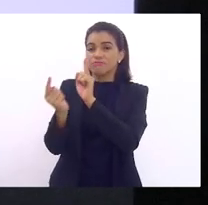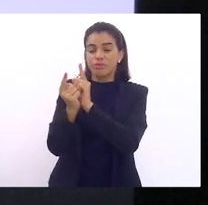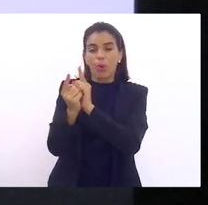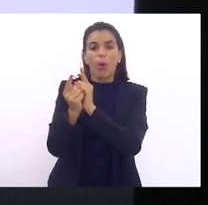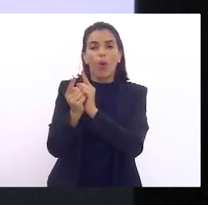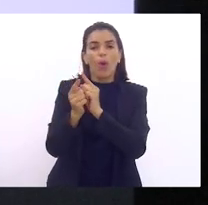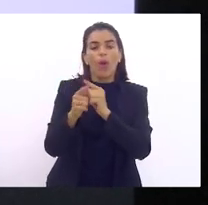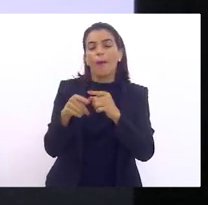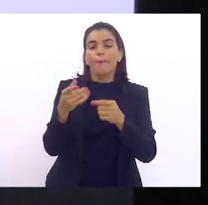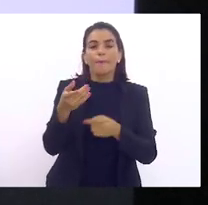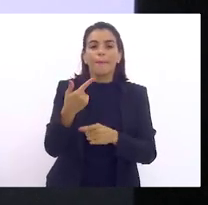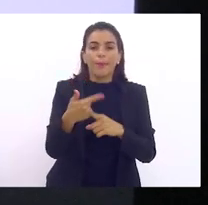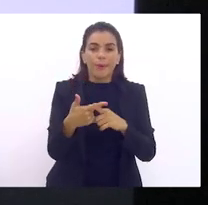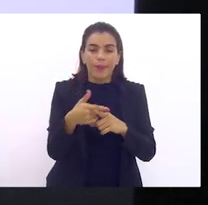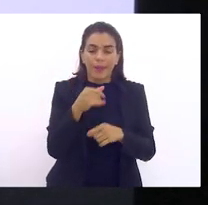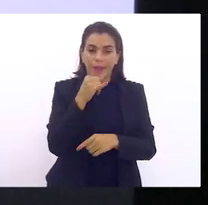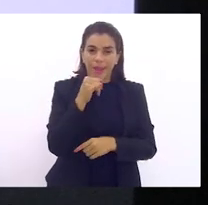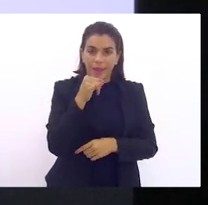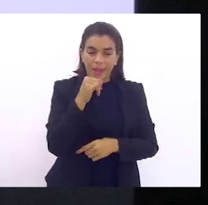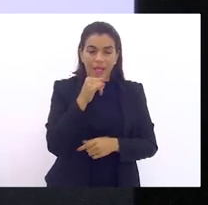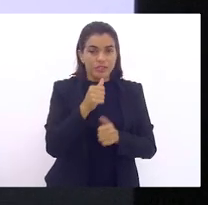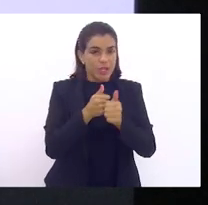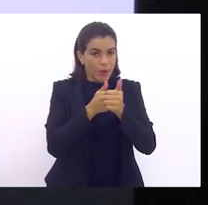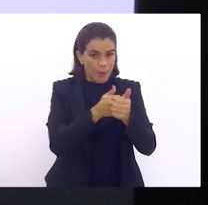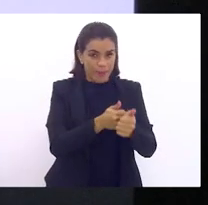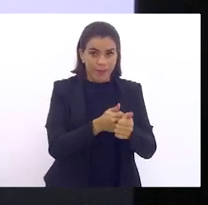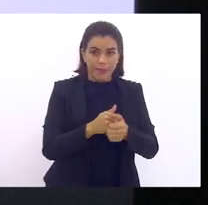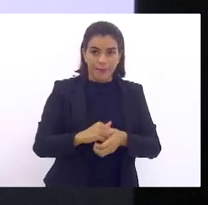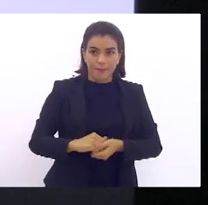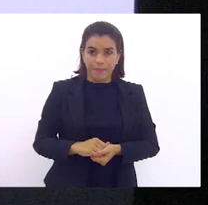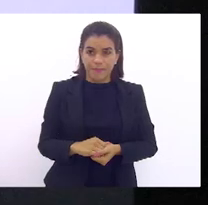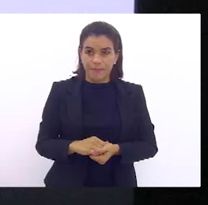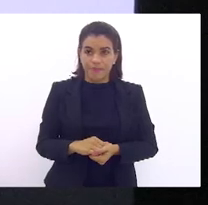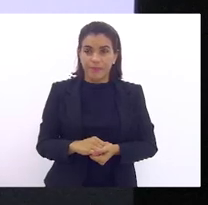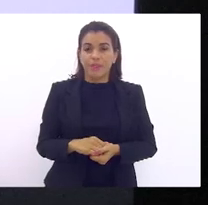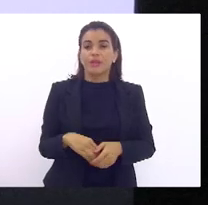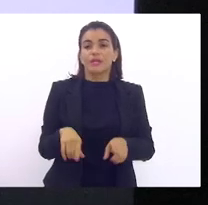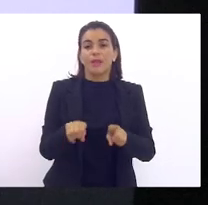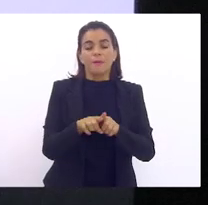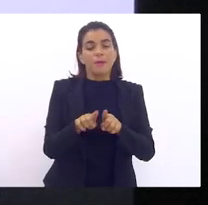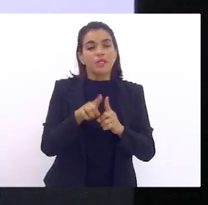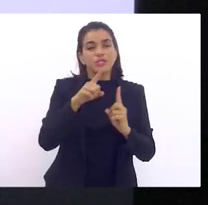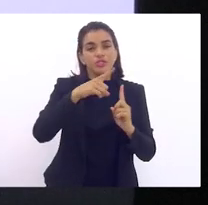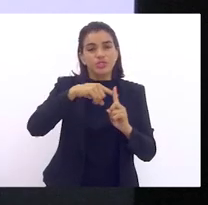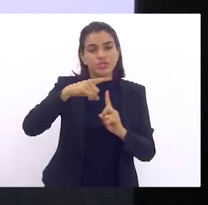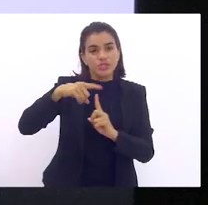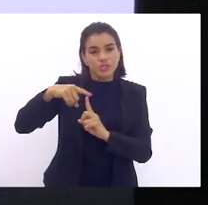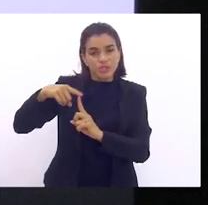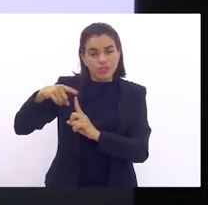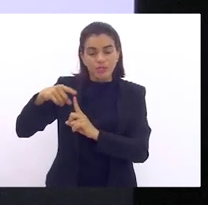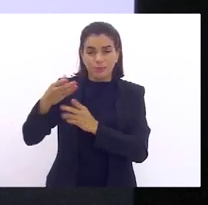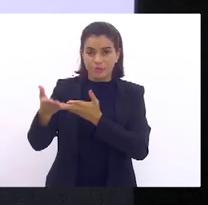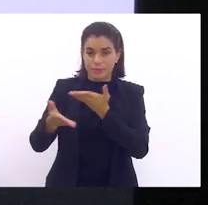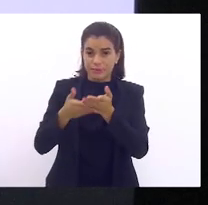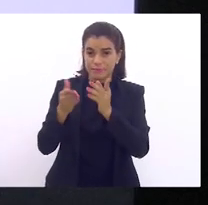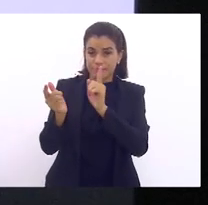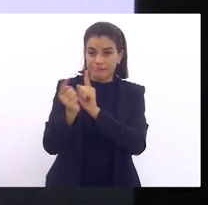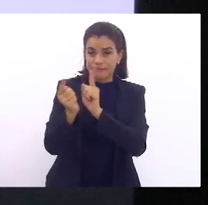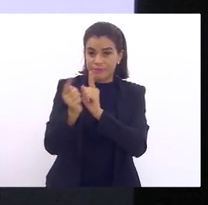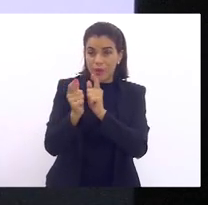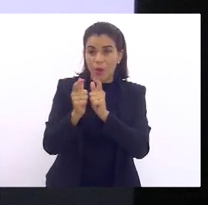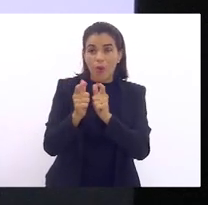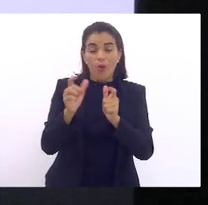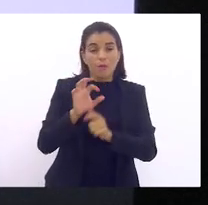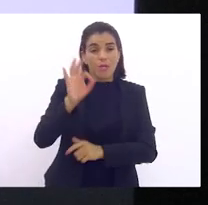né justamente porque fazemos esse acompanhamento sobre as formas de atendimento em 2023 o maior